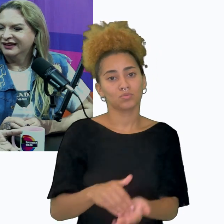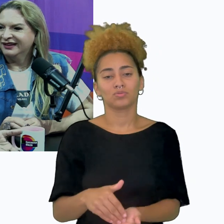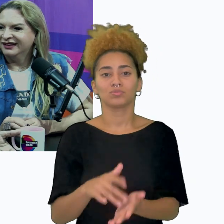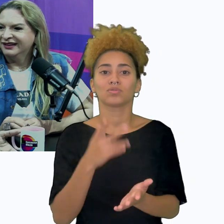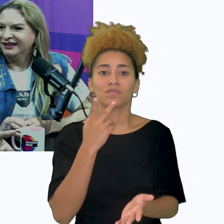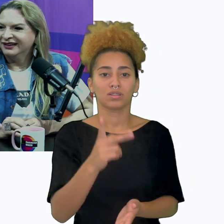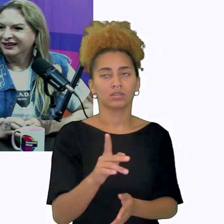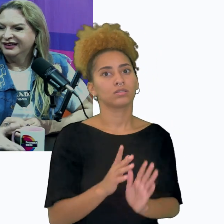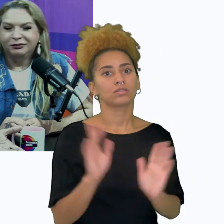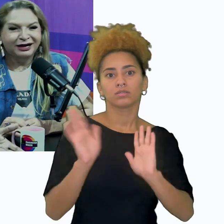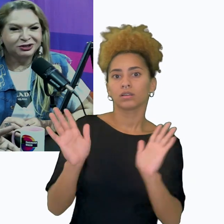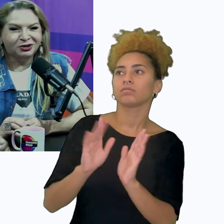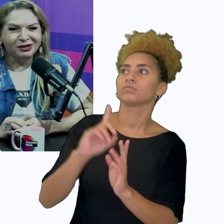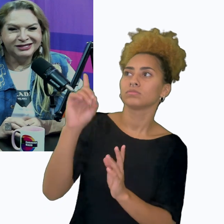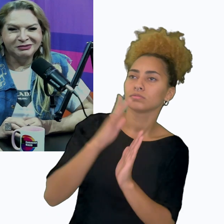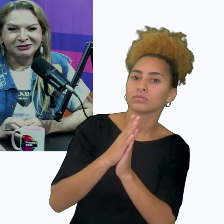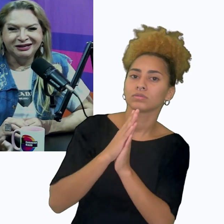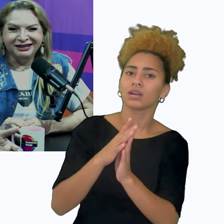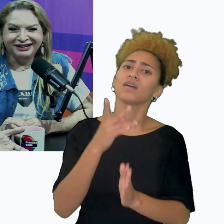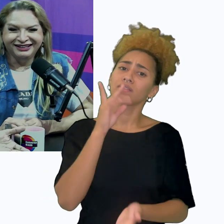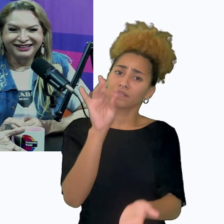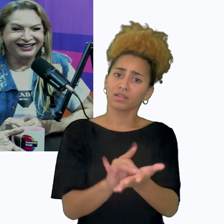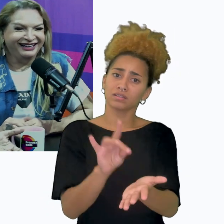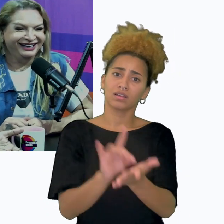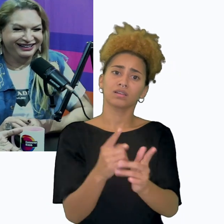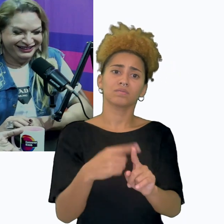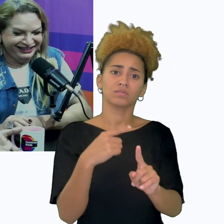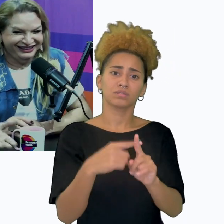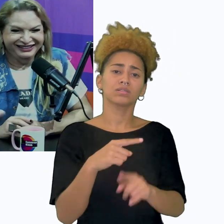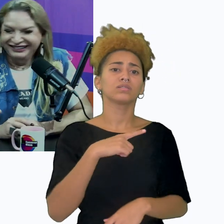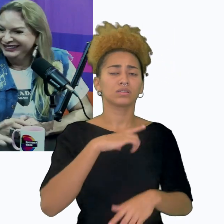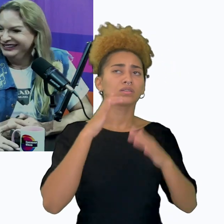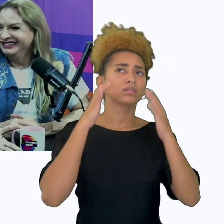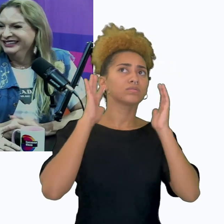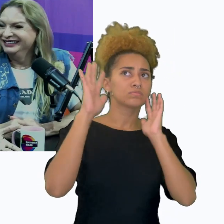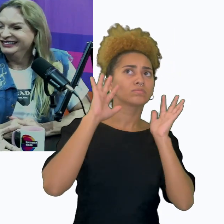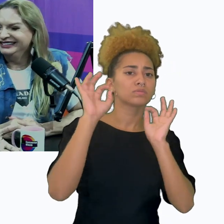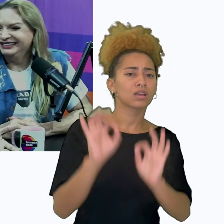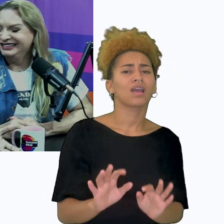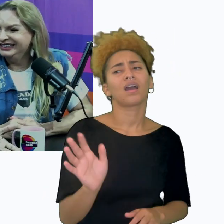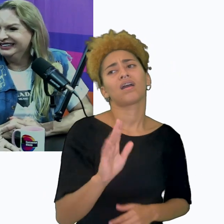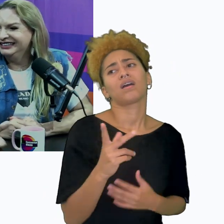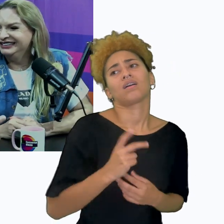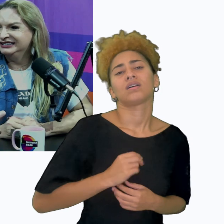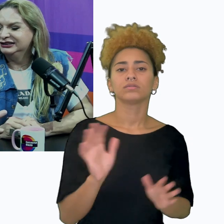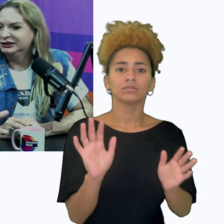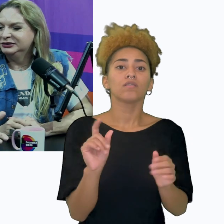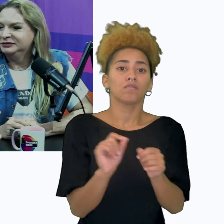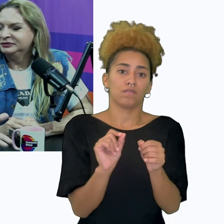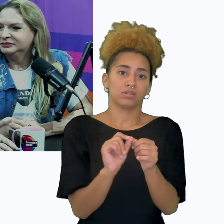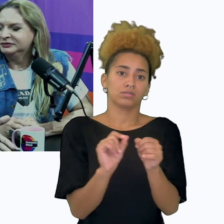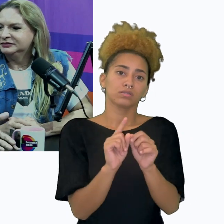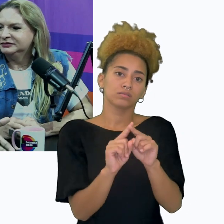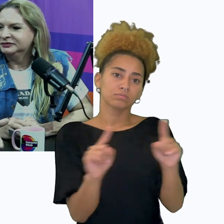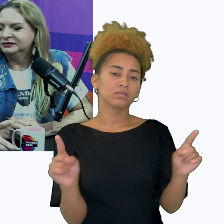que eu tô gravando com você, mas eu tô falando já. Pelo amor de Deus, não é? Não, mas eu tenho que ser sincero, a gente tem que ter uma cabeça, eu não posso, não,